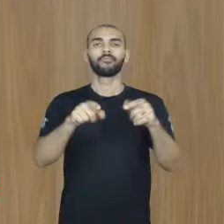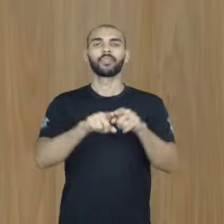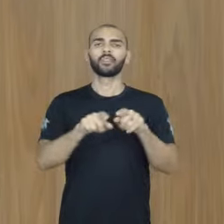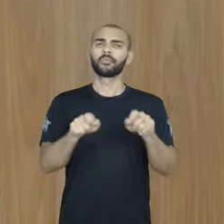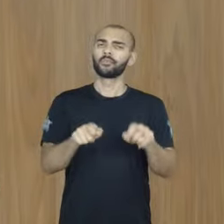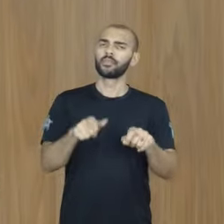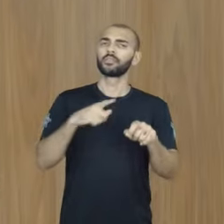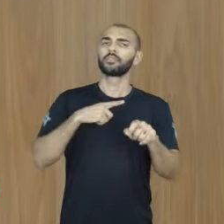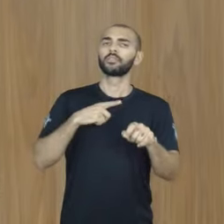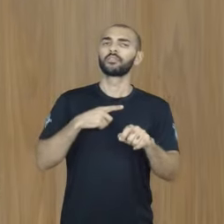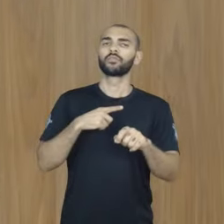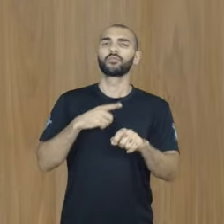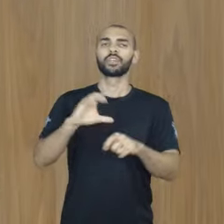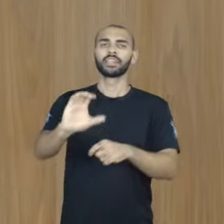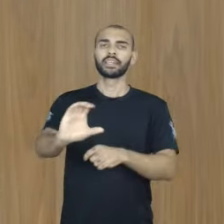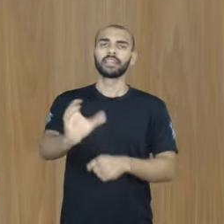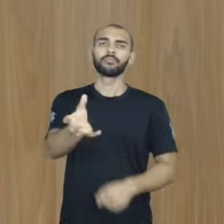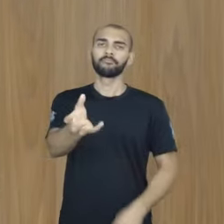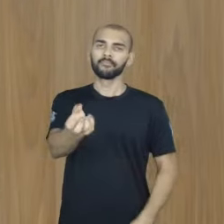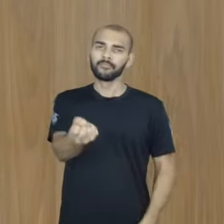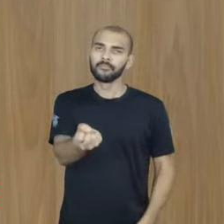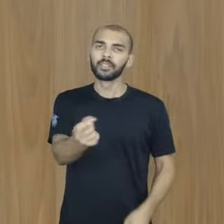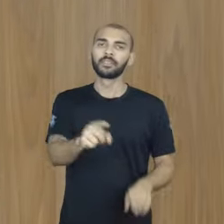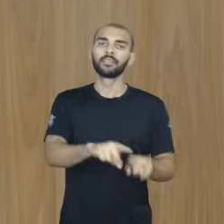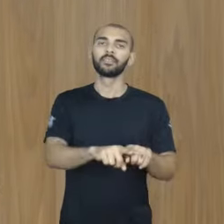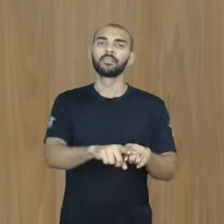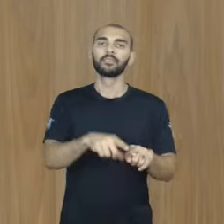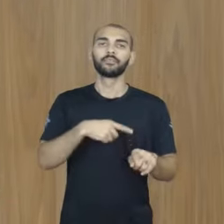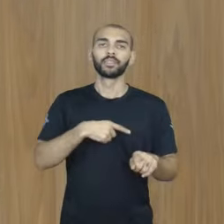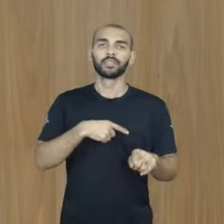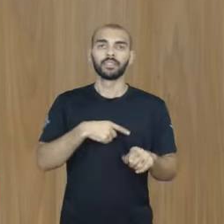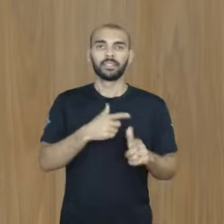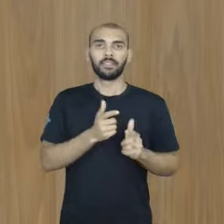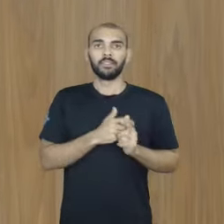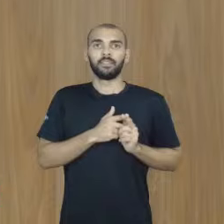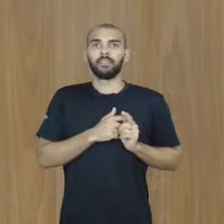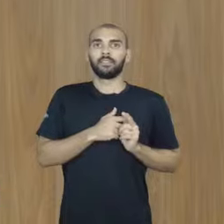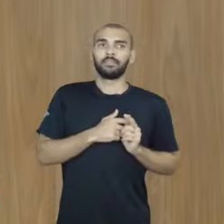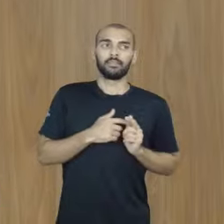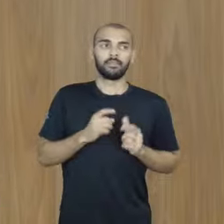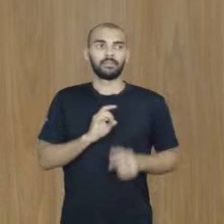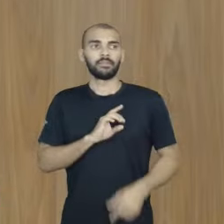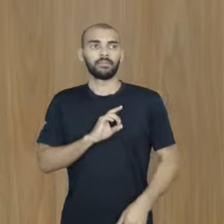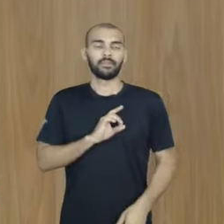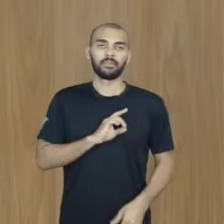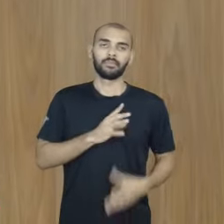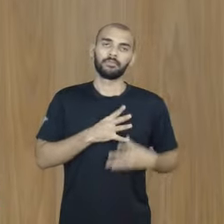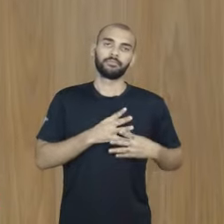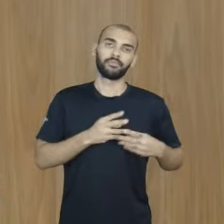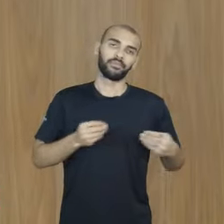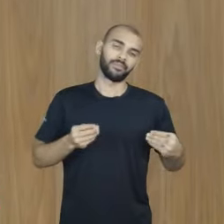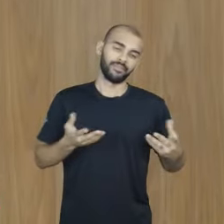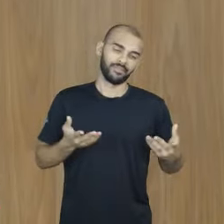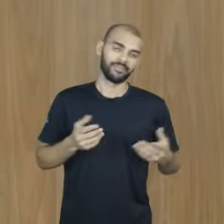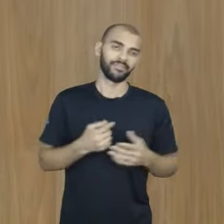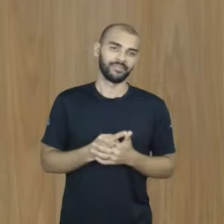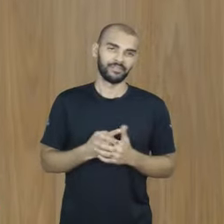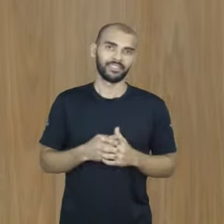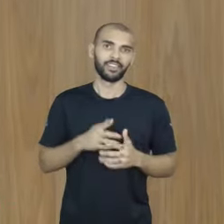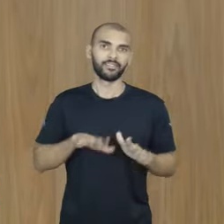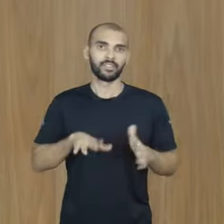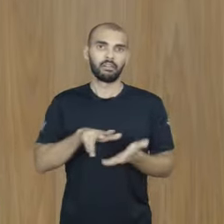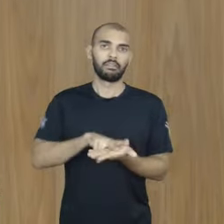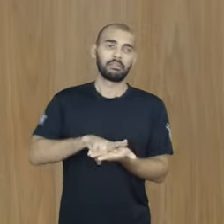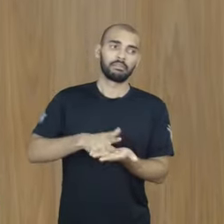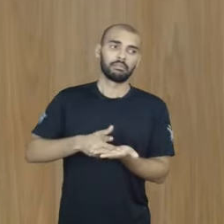acessar crédito, enfim, tirar esse fantasma aí das dívidas, né, que atrapalha o sono de tantos trabalhadores